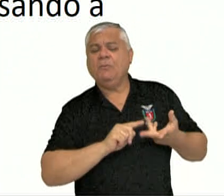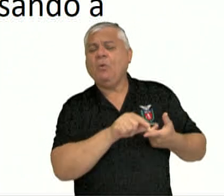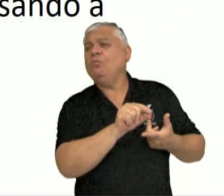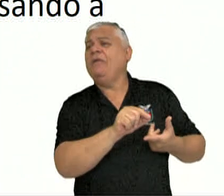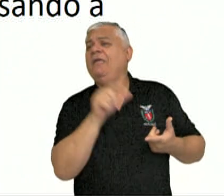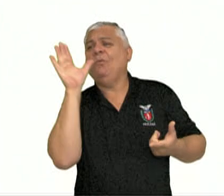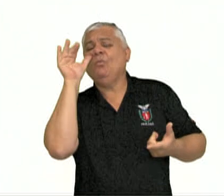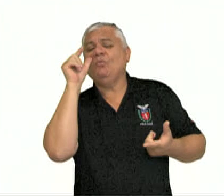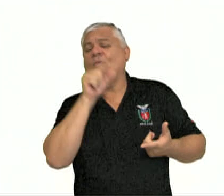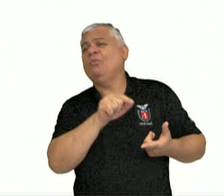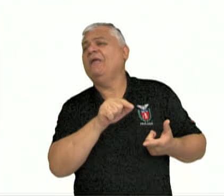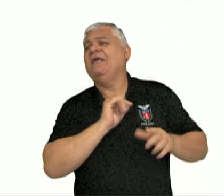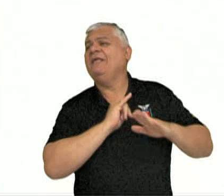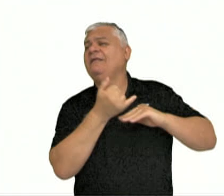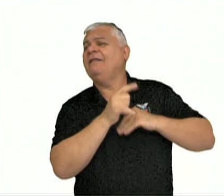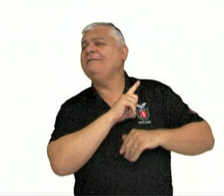ilha.